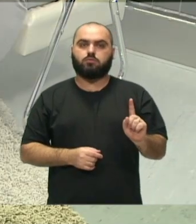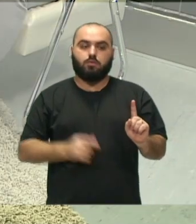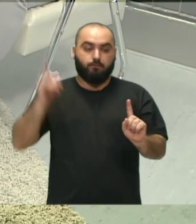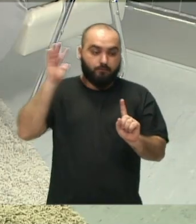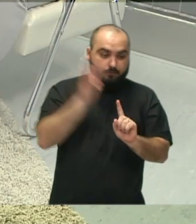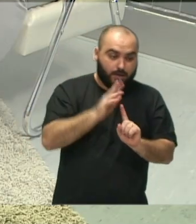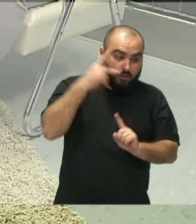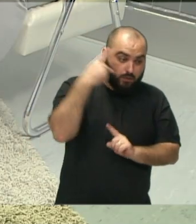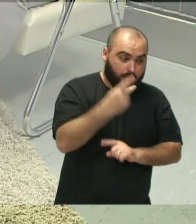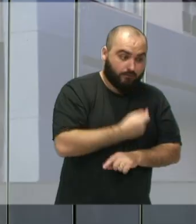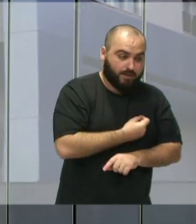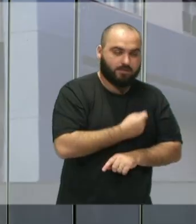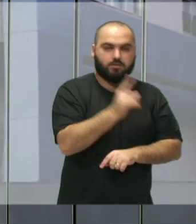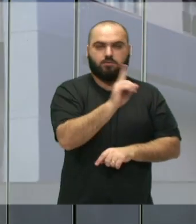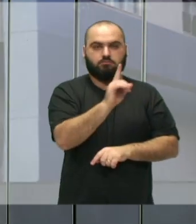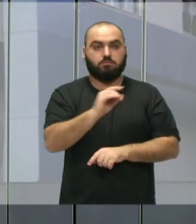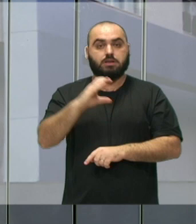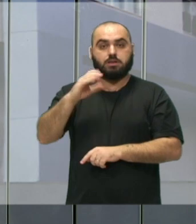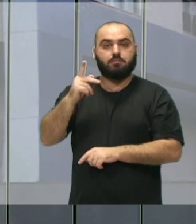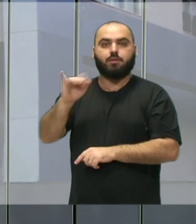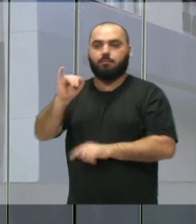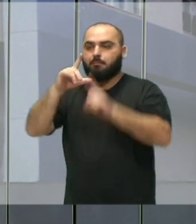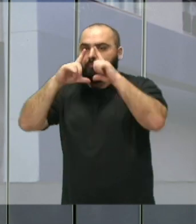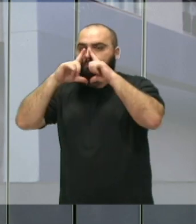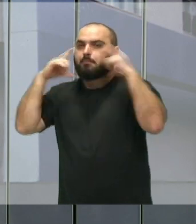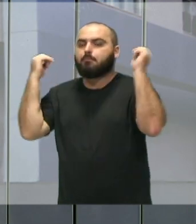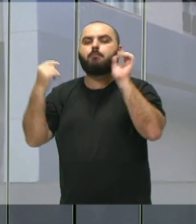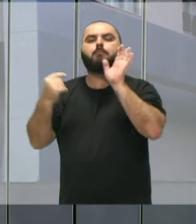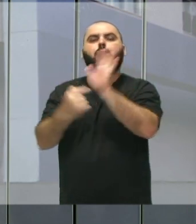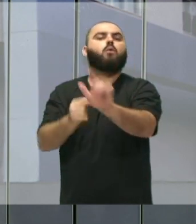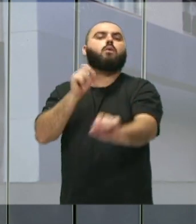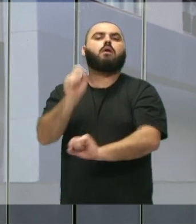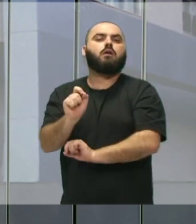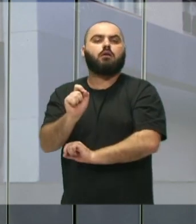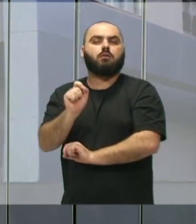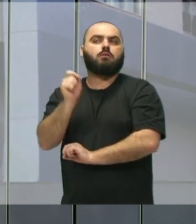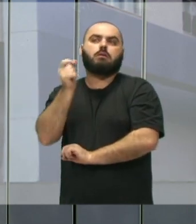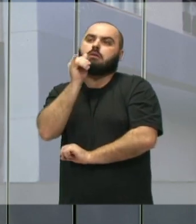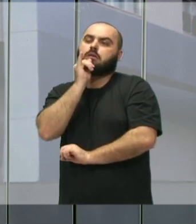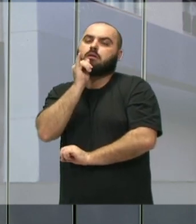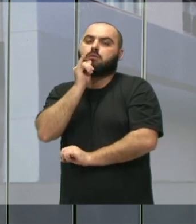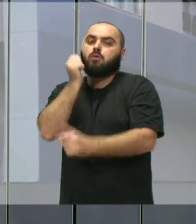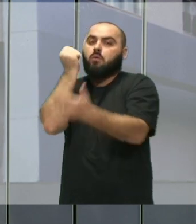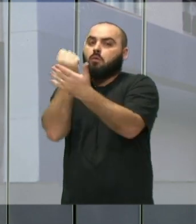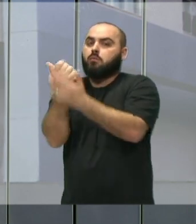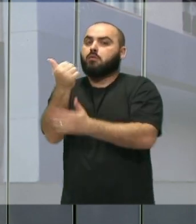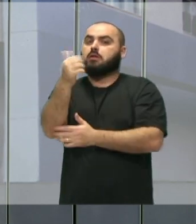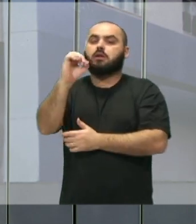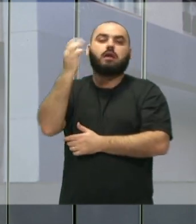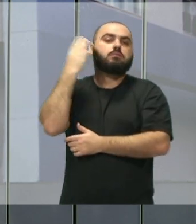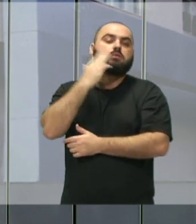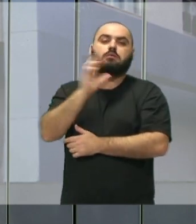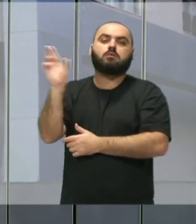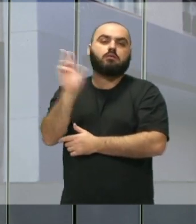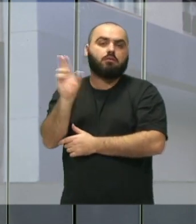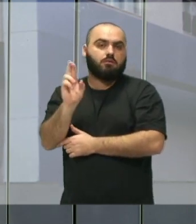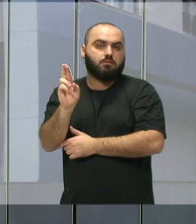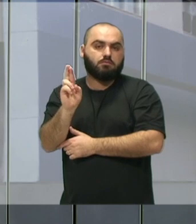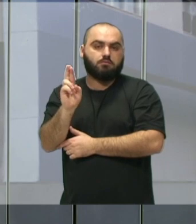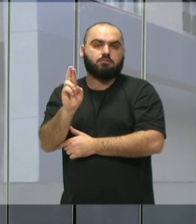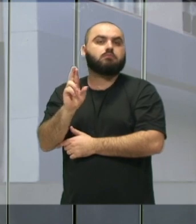vida. Então a CPI das máscaras, ela mostrou que uma compra, por exemplo, de 10 milhões de reais foi